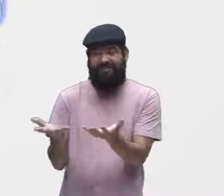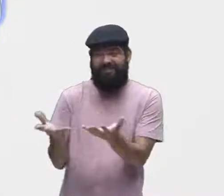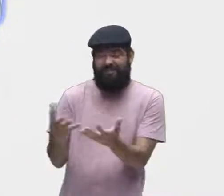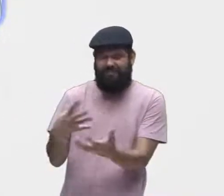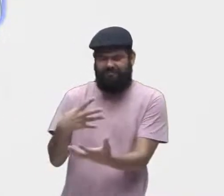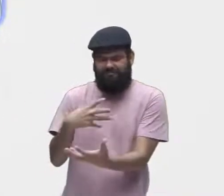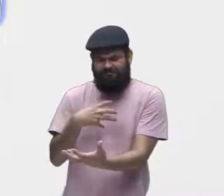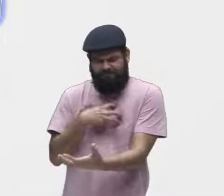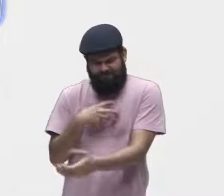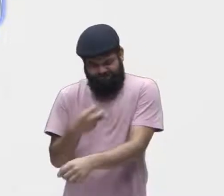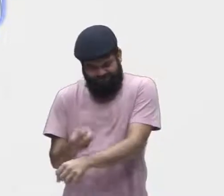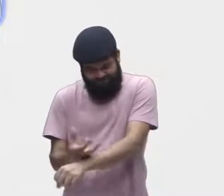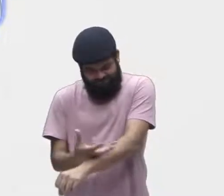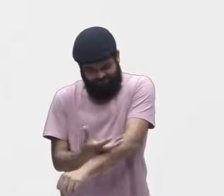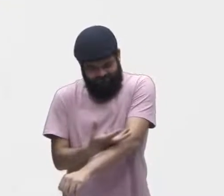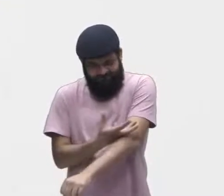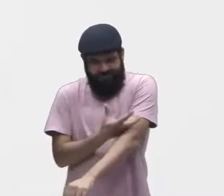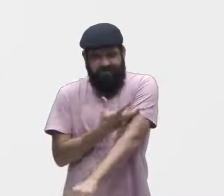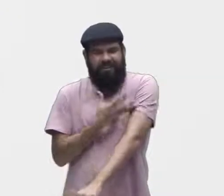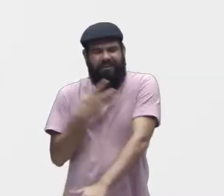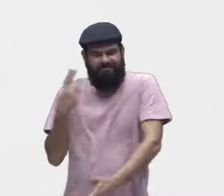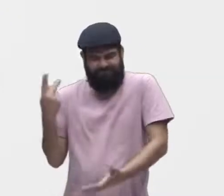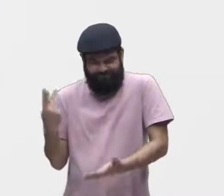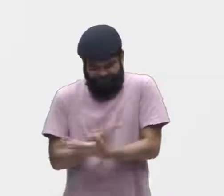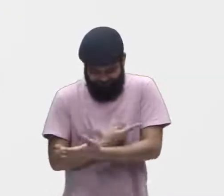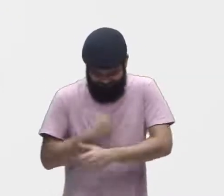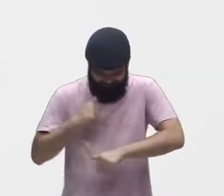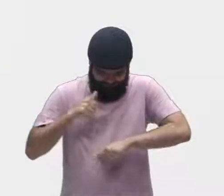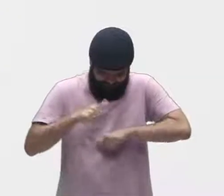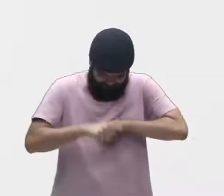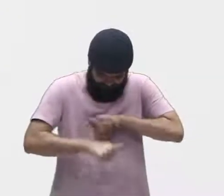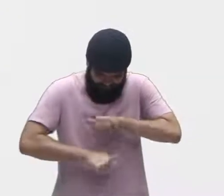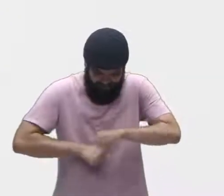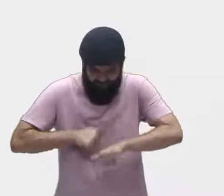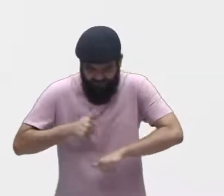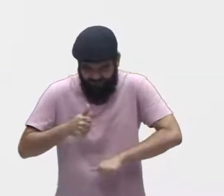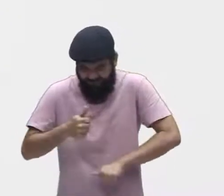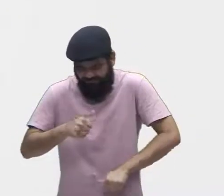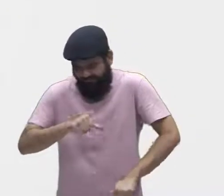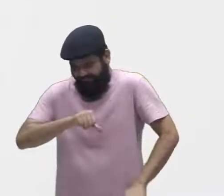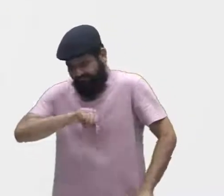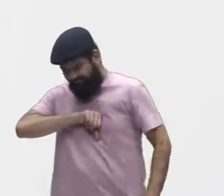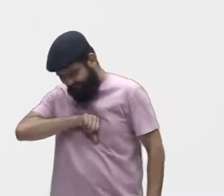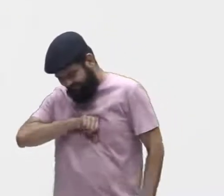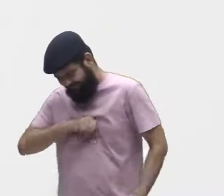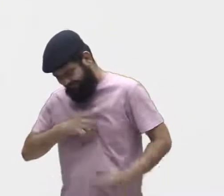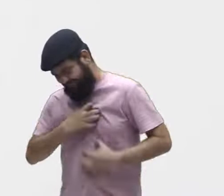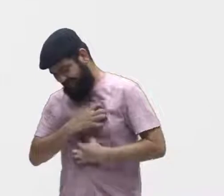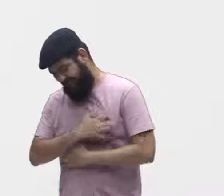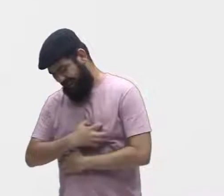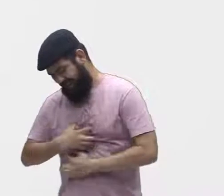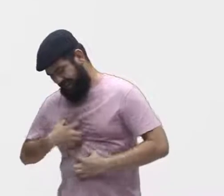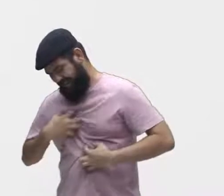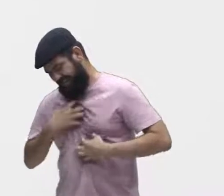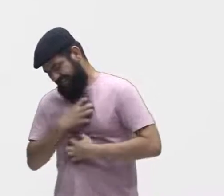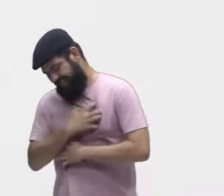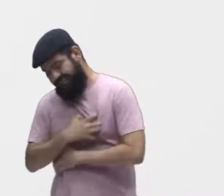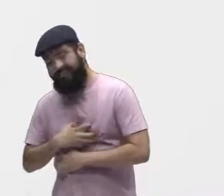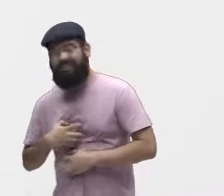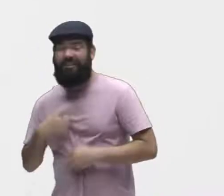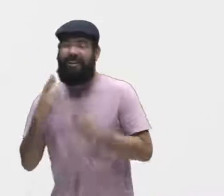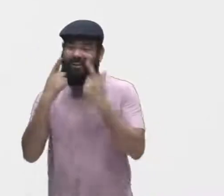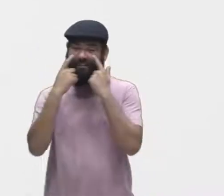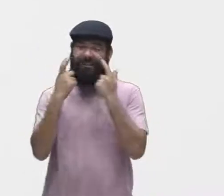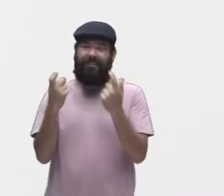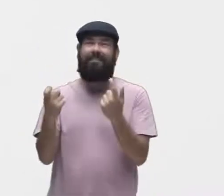emoção que ela também provoca, né? Esse mal-estar, esse desconforto, né? E é interessante a gente